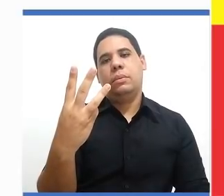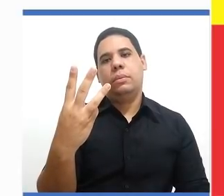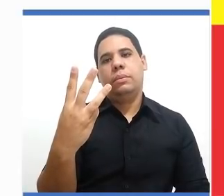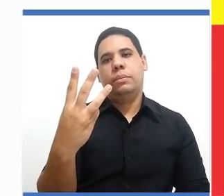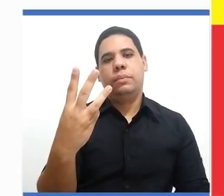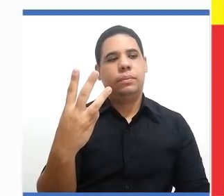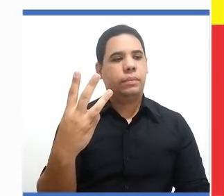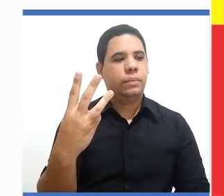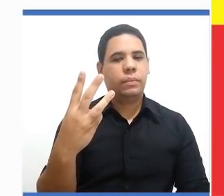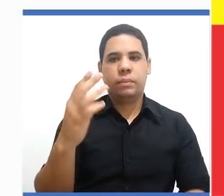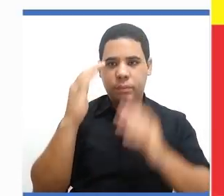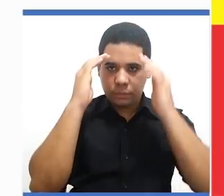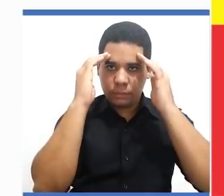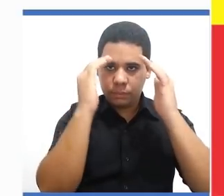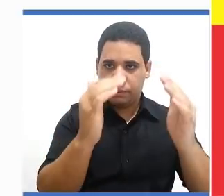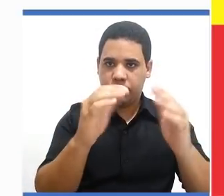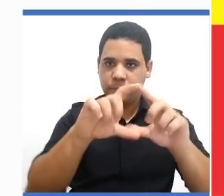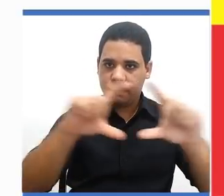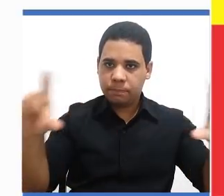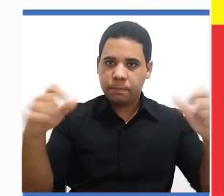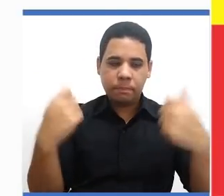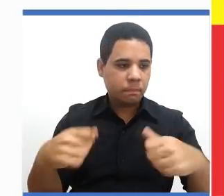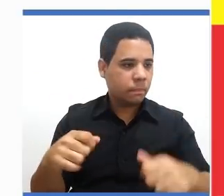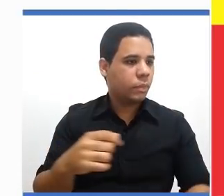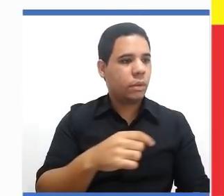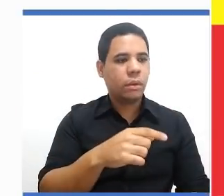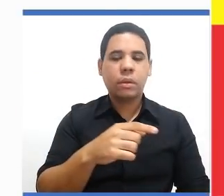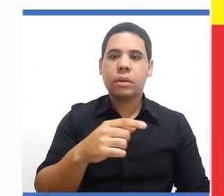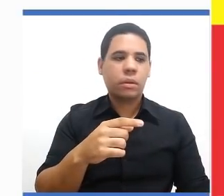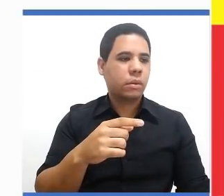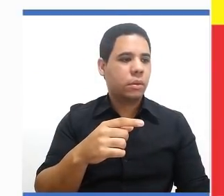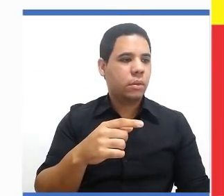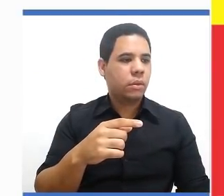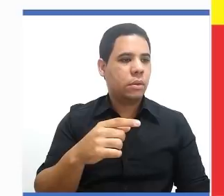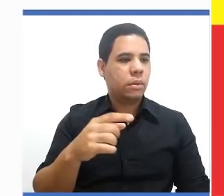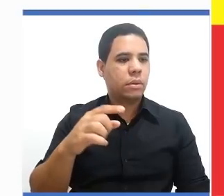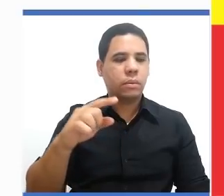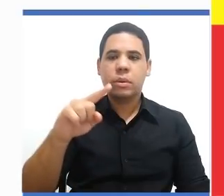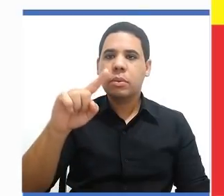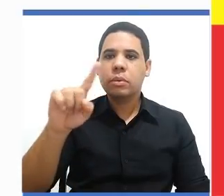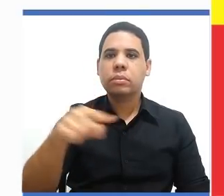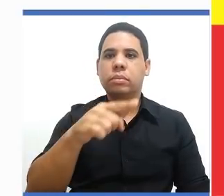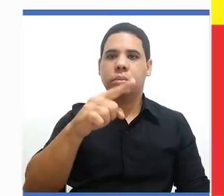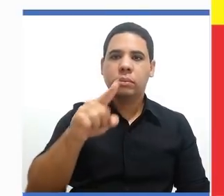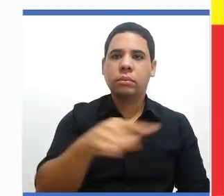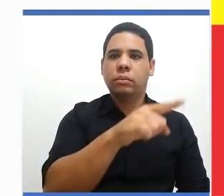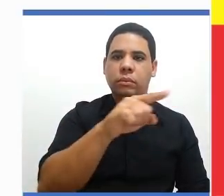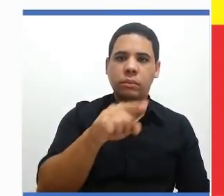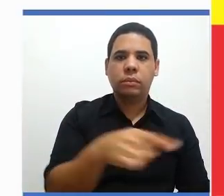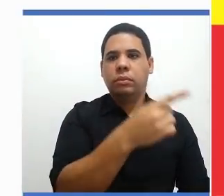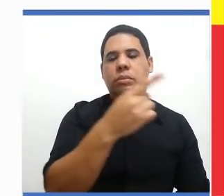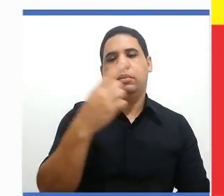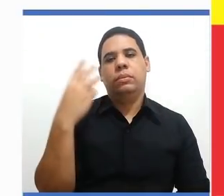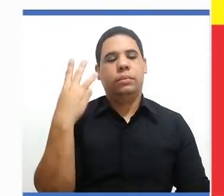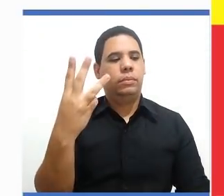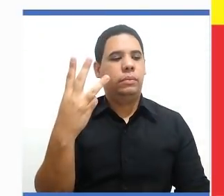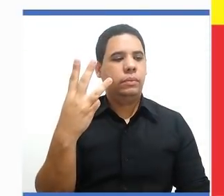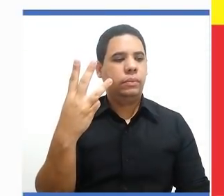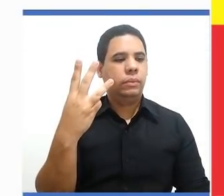3 casas. Então eu venho do grama para o quilograma, pulo 1, 2, 3. 3